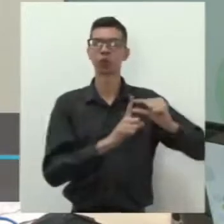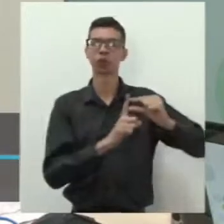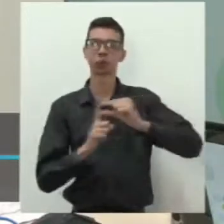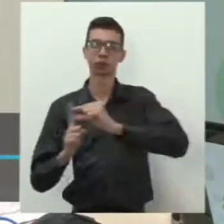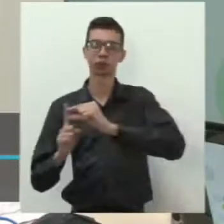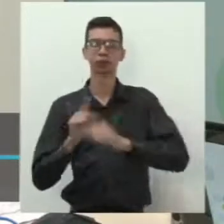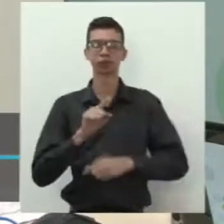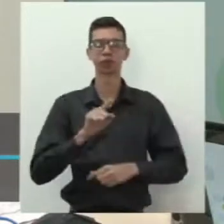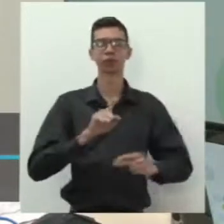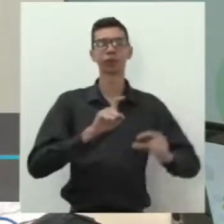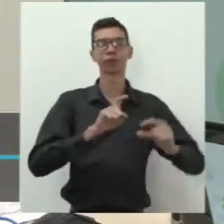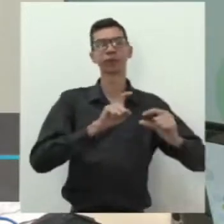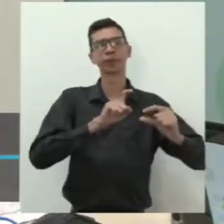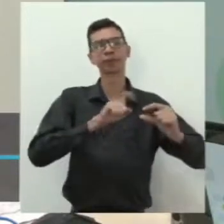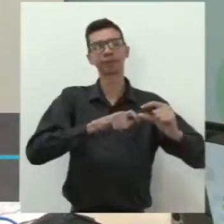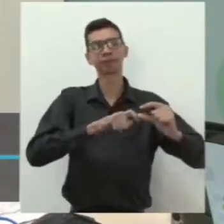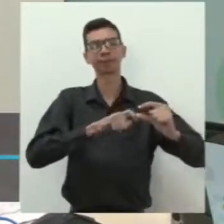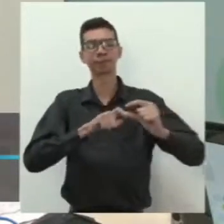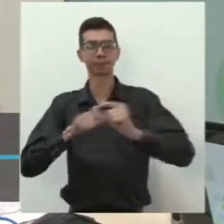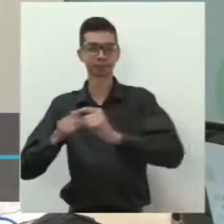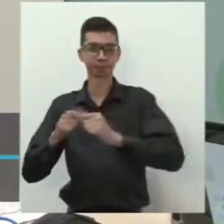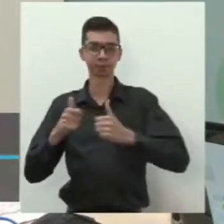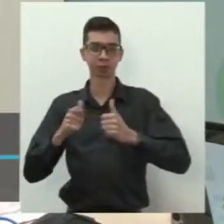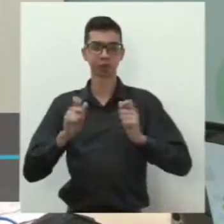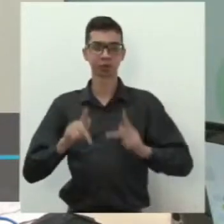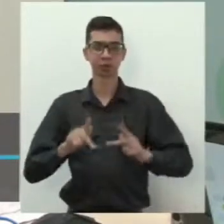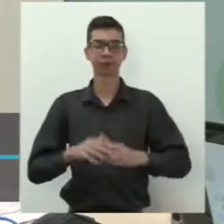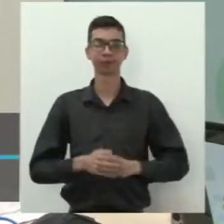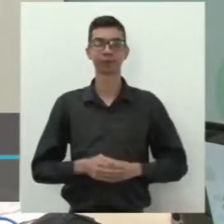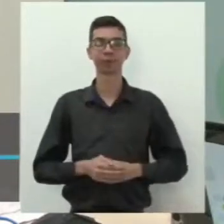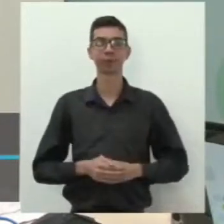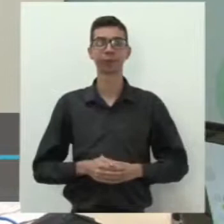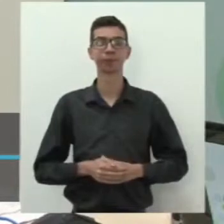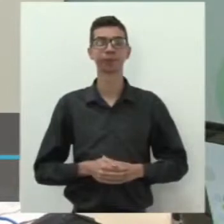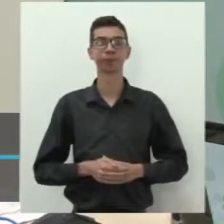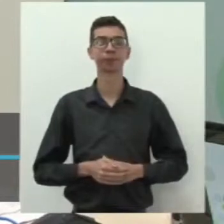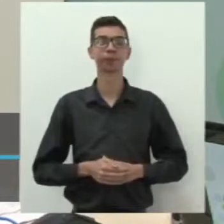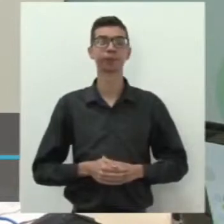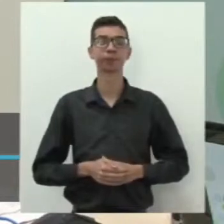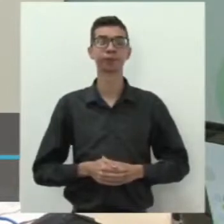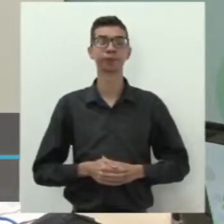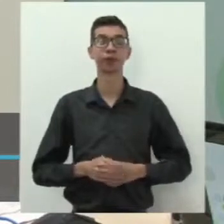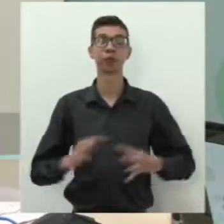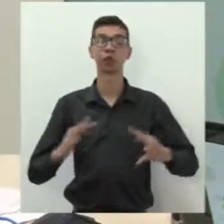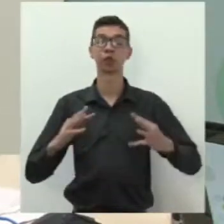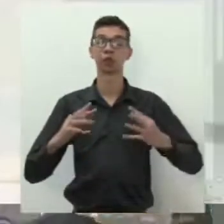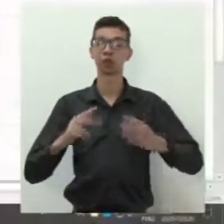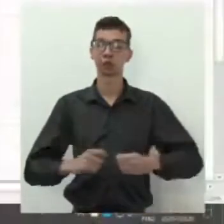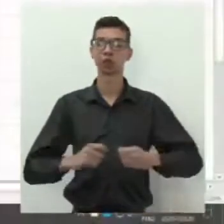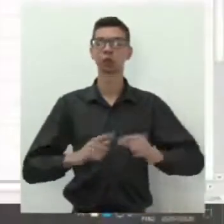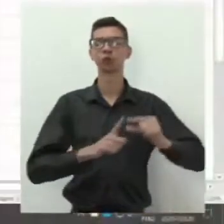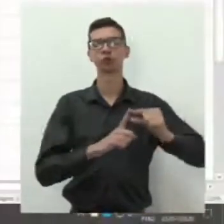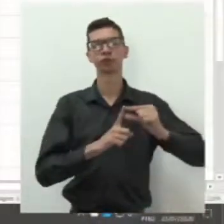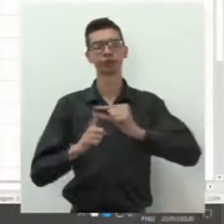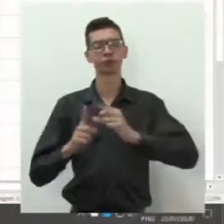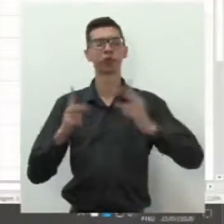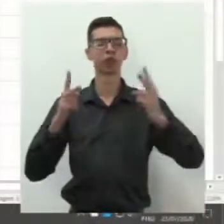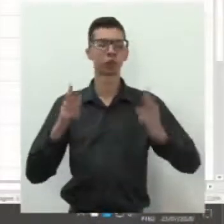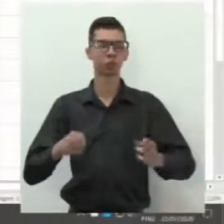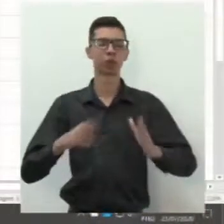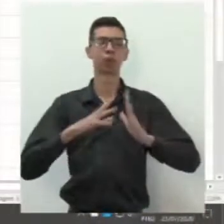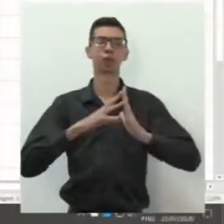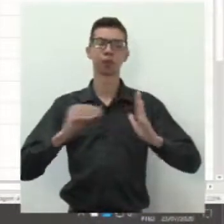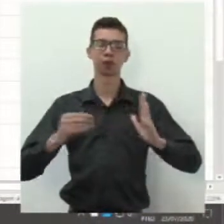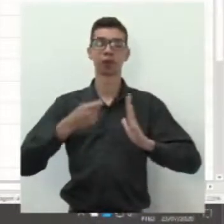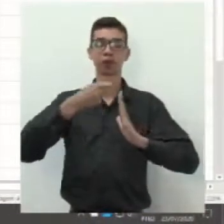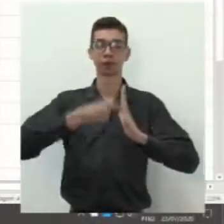gente está aplicando formatação de texto, né? Então, todas as células vão seguir a formatação que a gente está colocando aqui, certo?